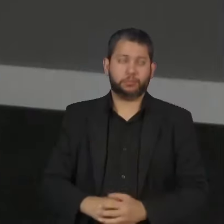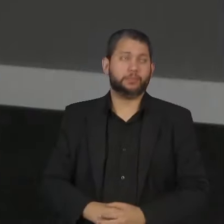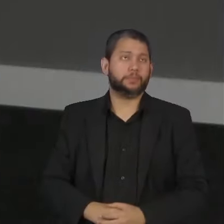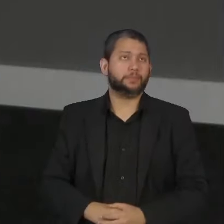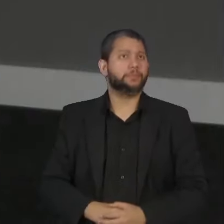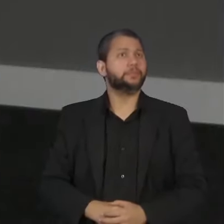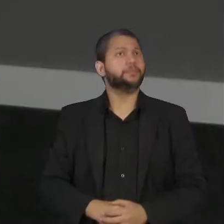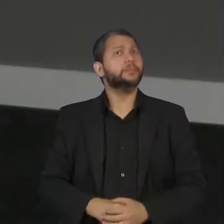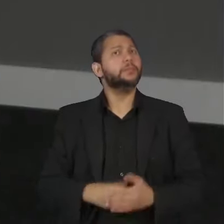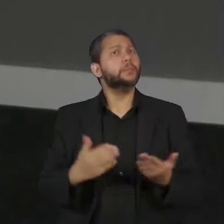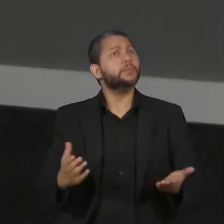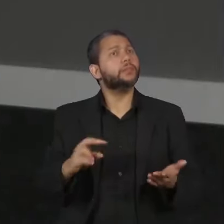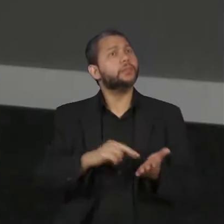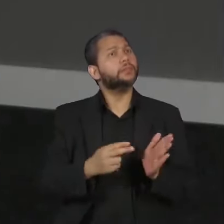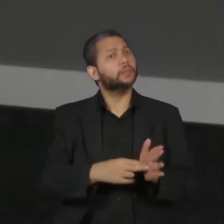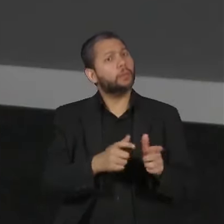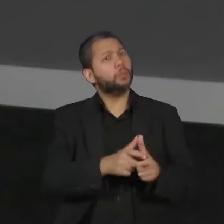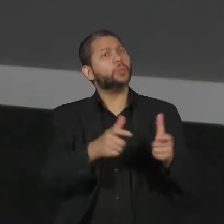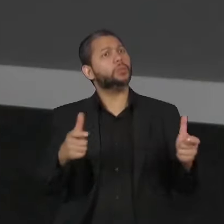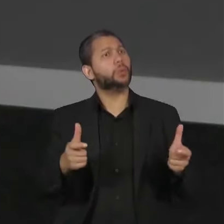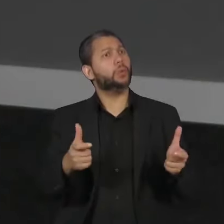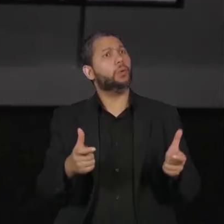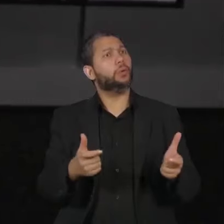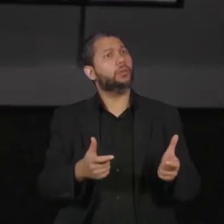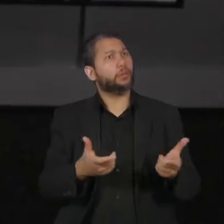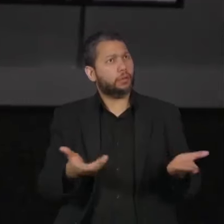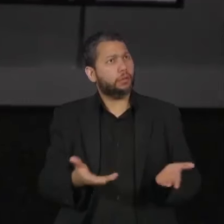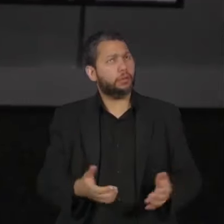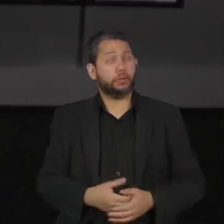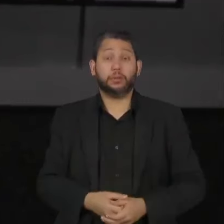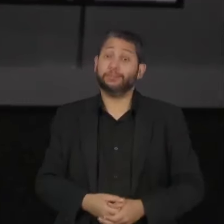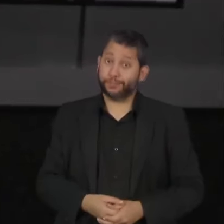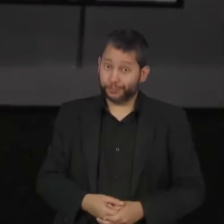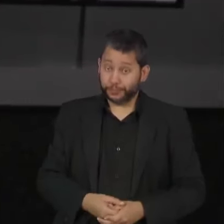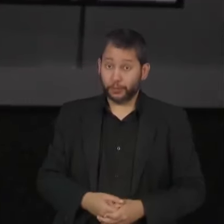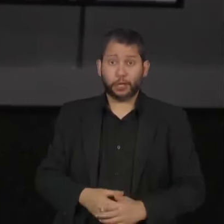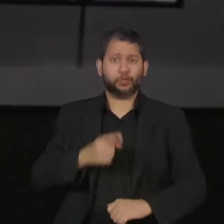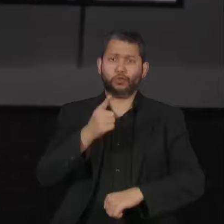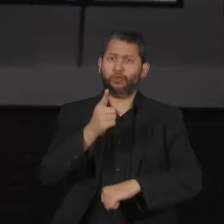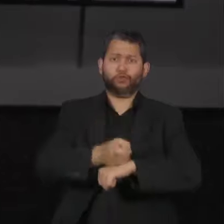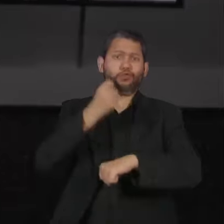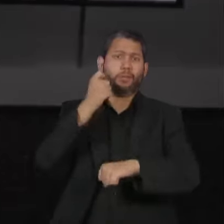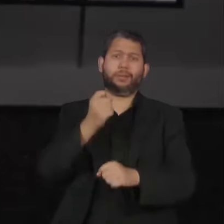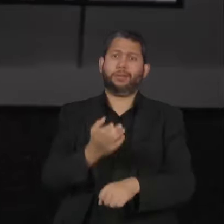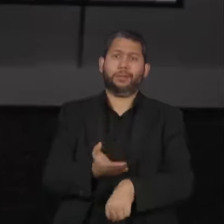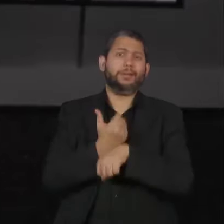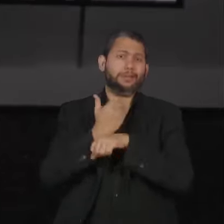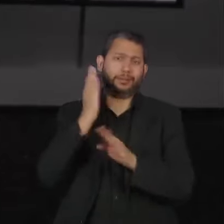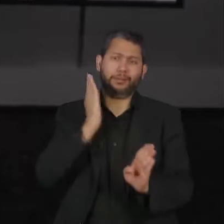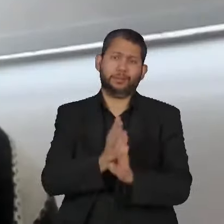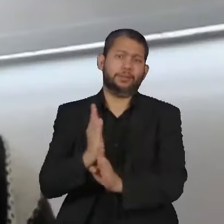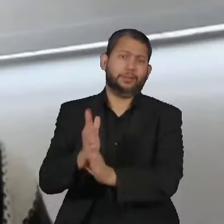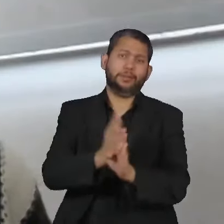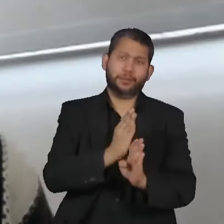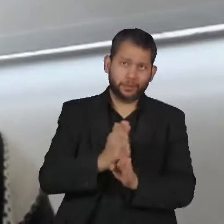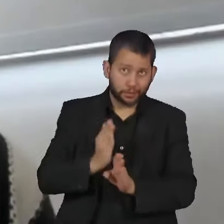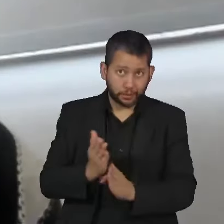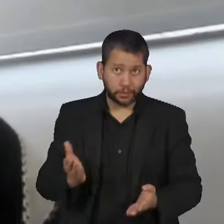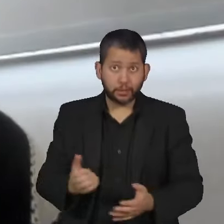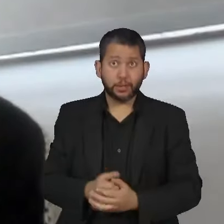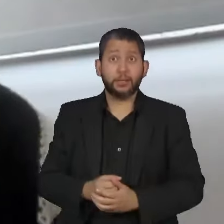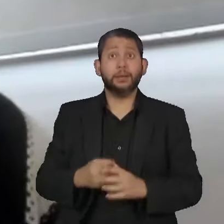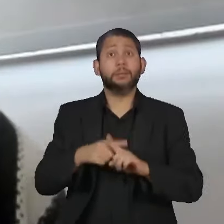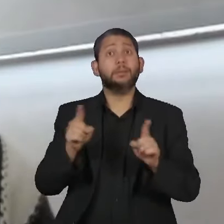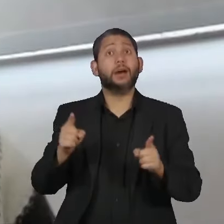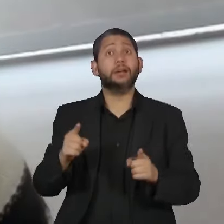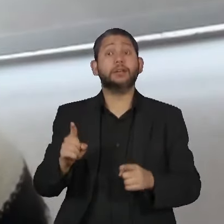há uma alta na incidência desses casos? Do diagnóstico, com certeza. Eu acho que a gente tem muito mais acesso à medicina, né? Mas sobre a